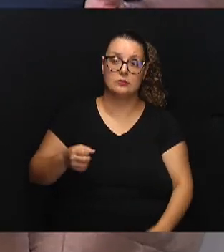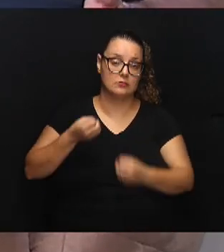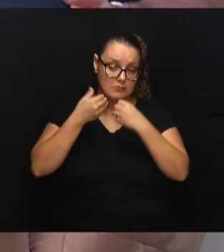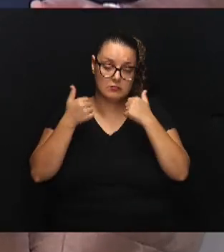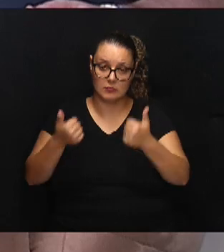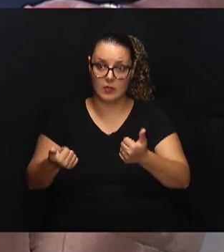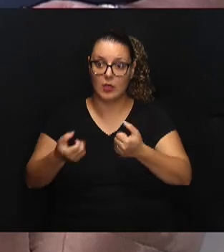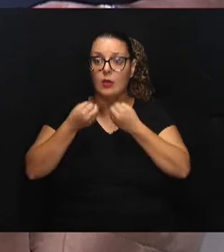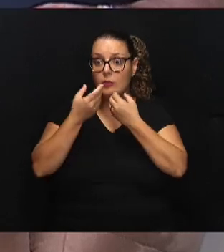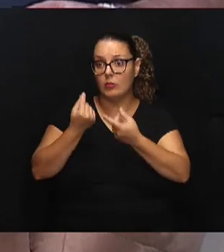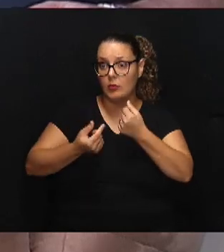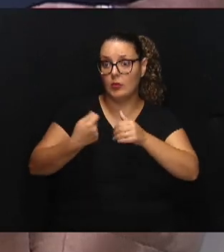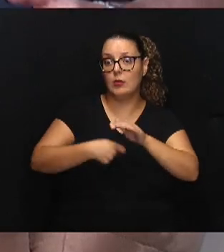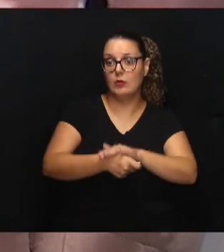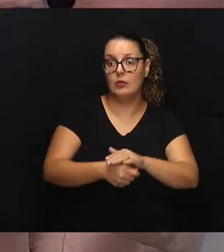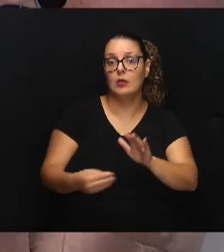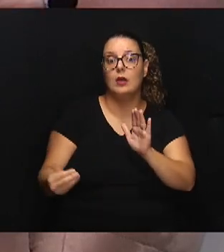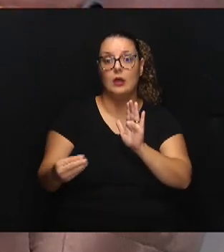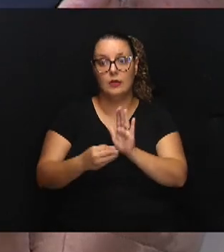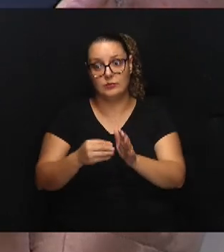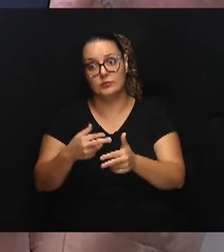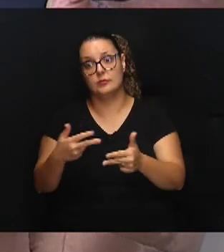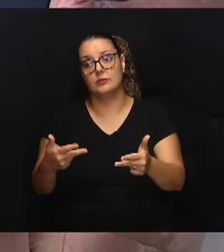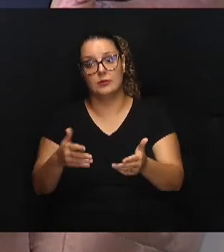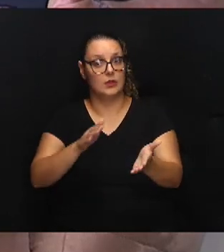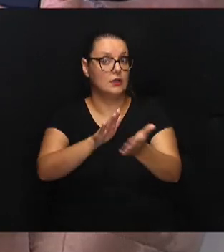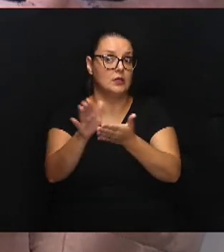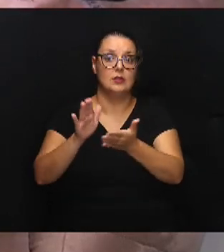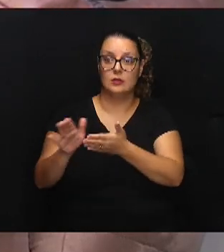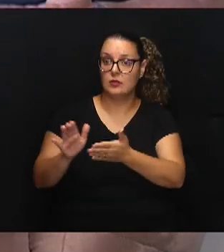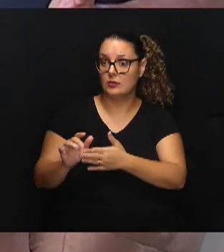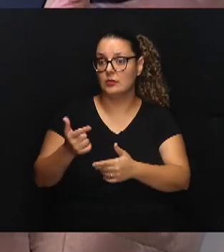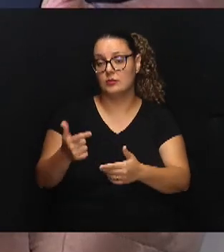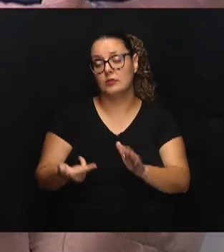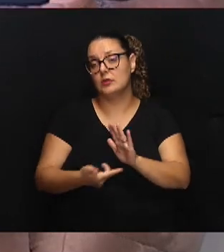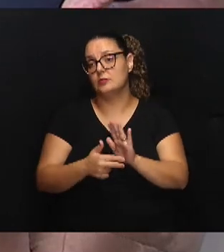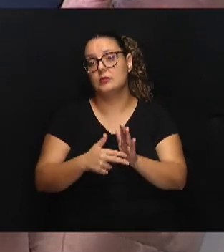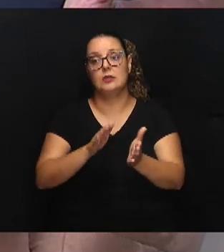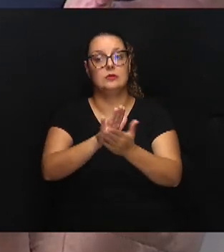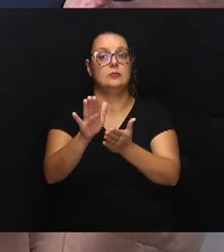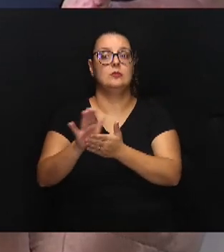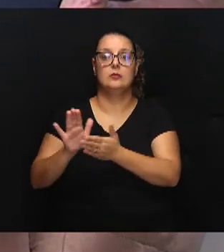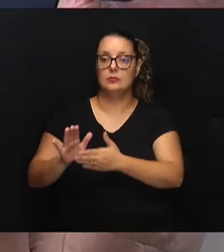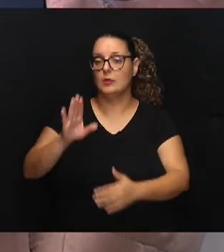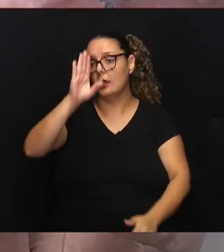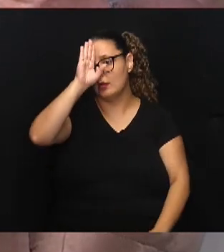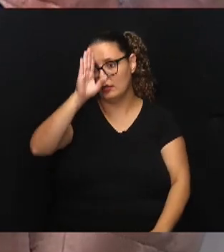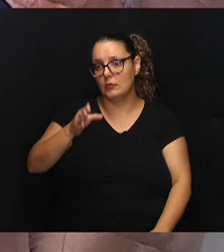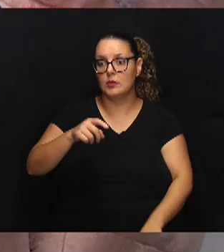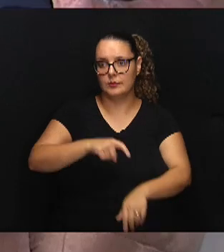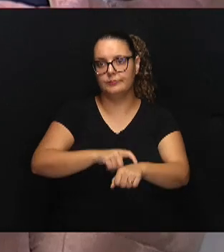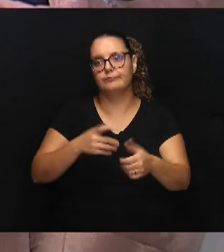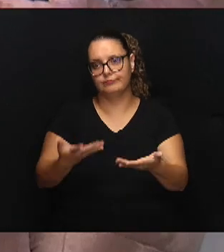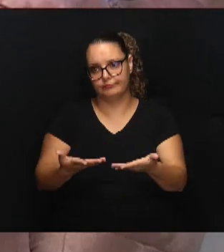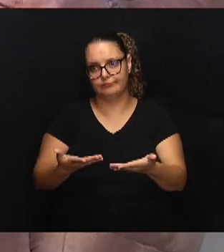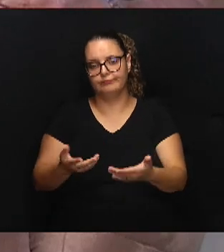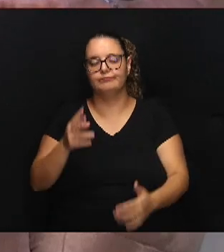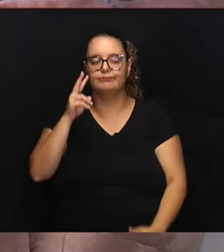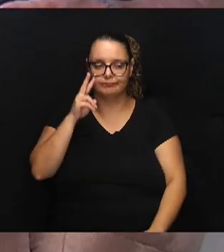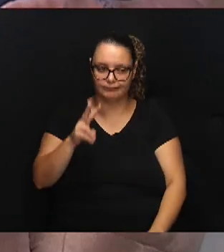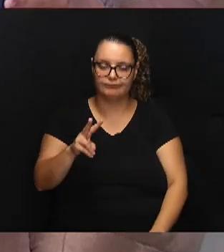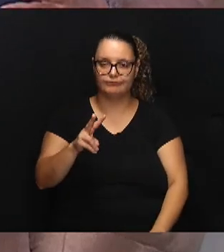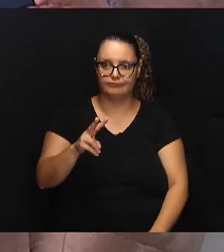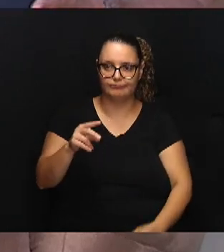para investir. A última coisa é gastar. Não faz sentido a gente gastar, principalmente nesse momento em que a gente vê